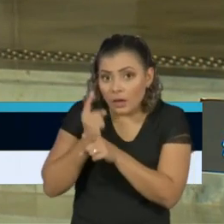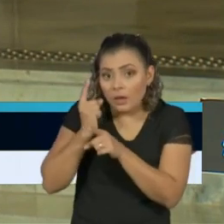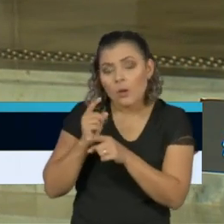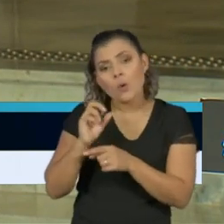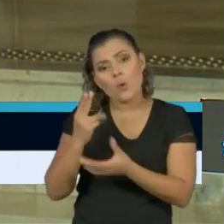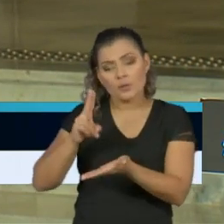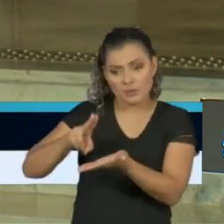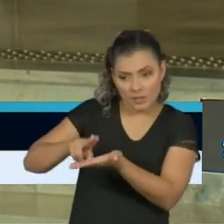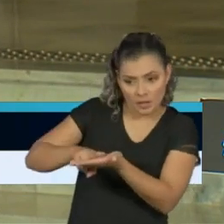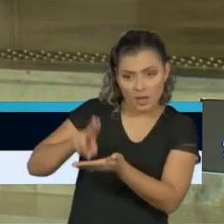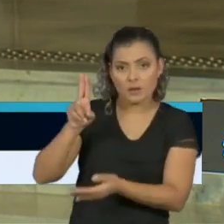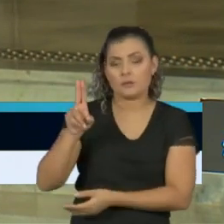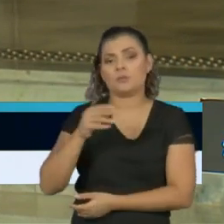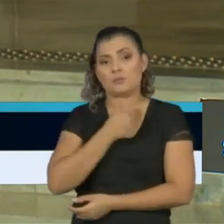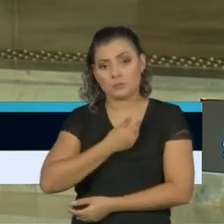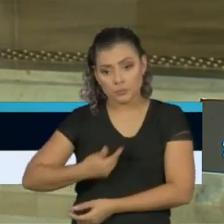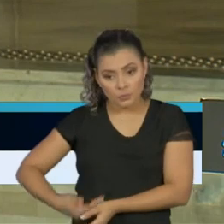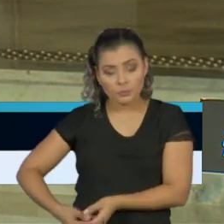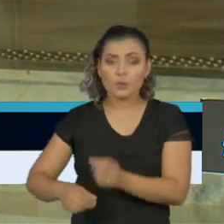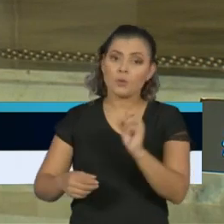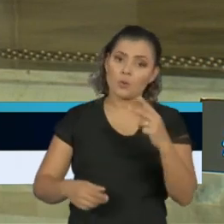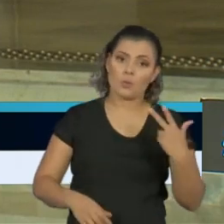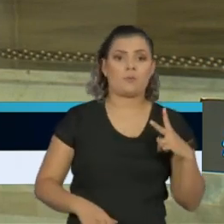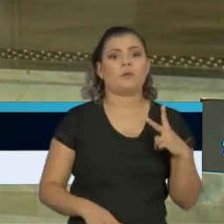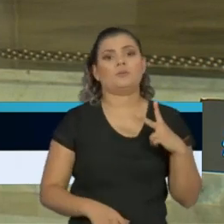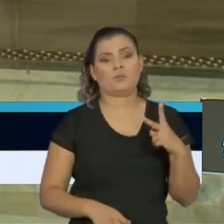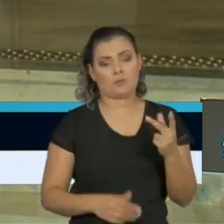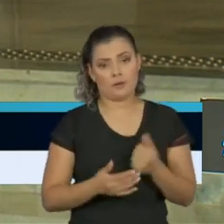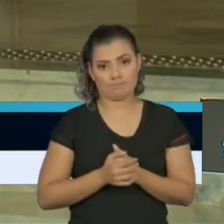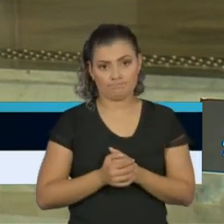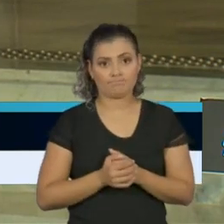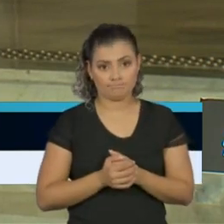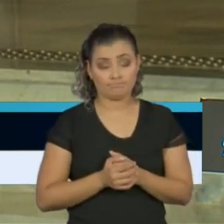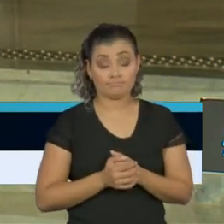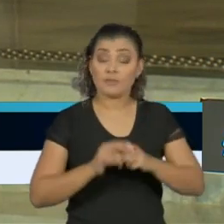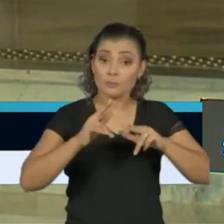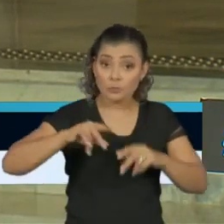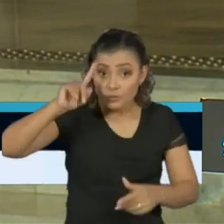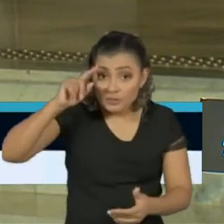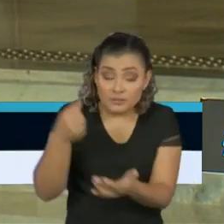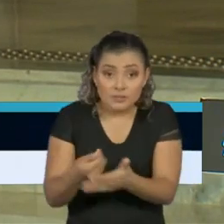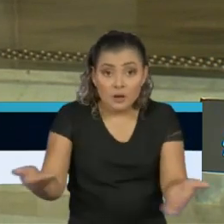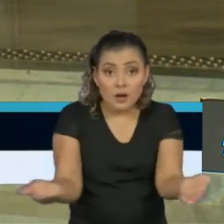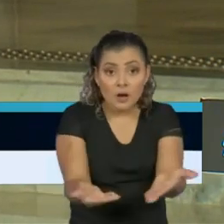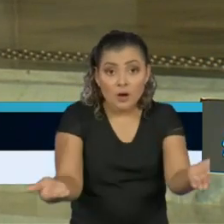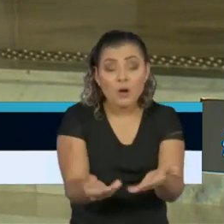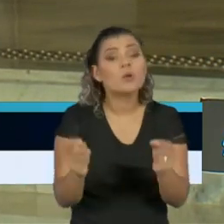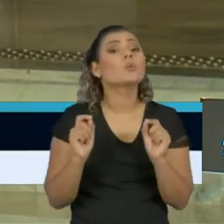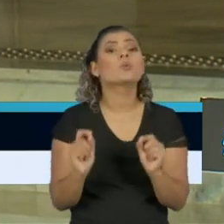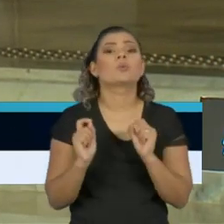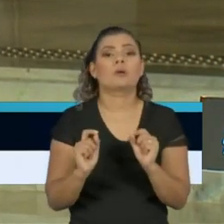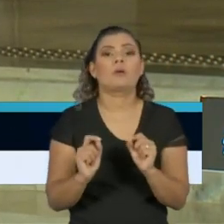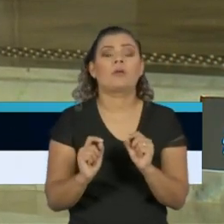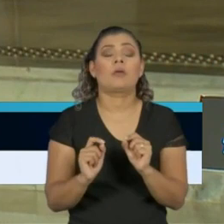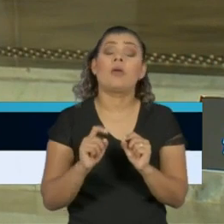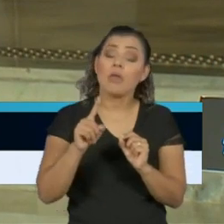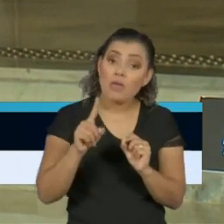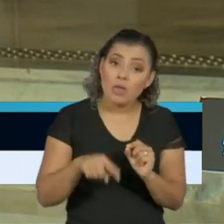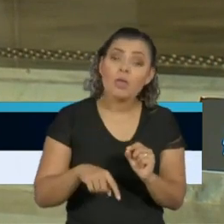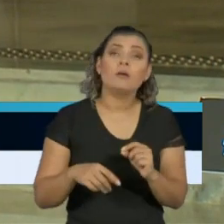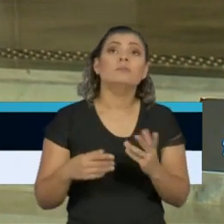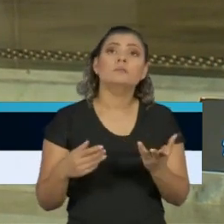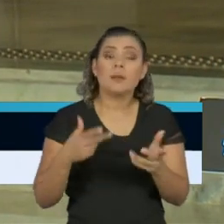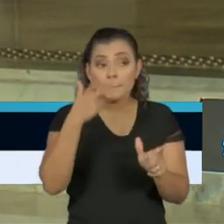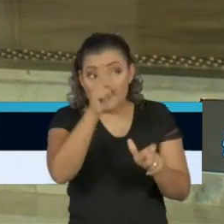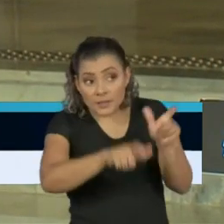internado no sistema público ou privado. Então, esta decisão conta com o apoio